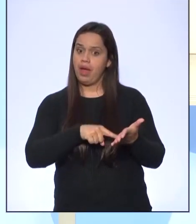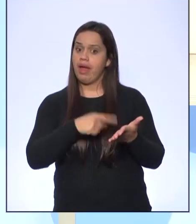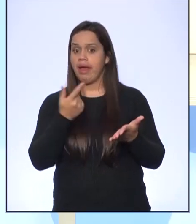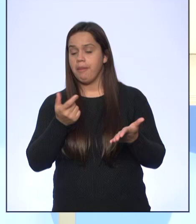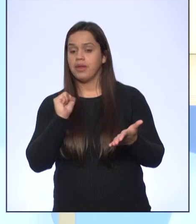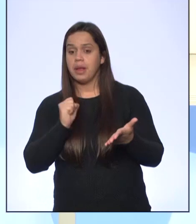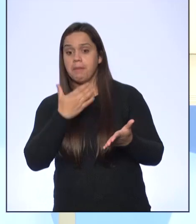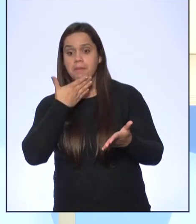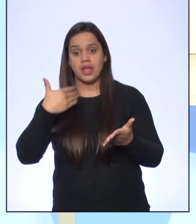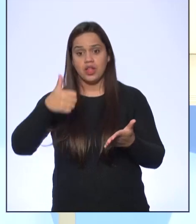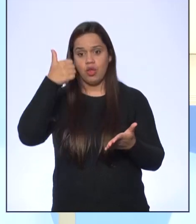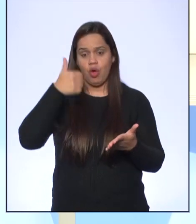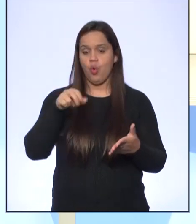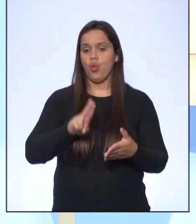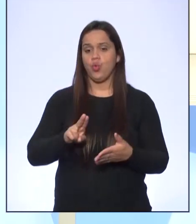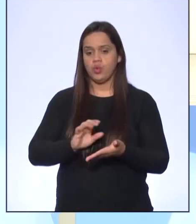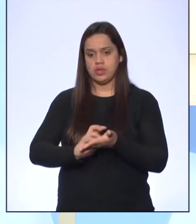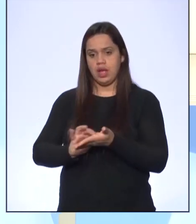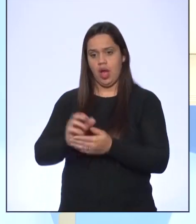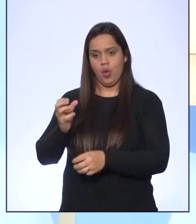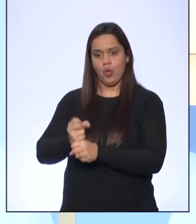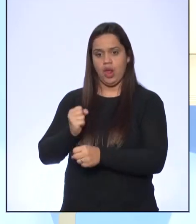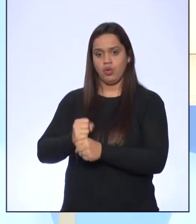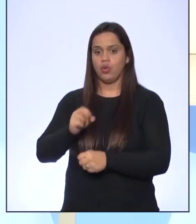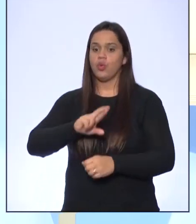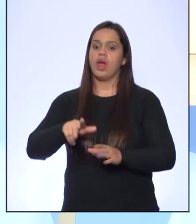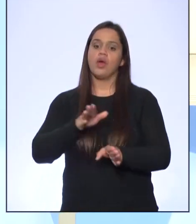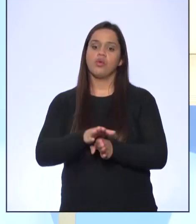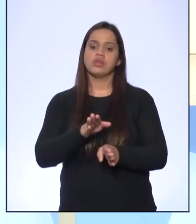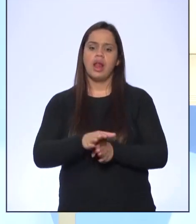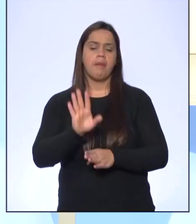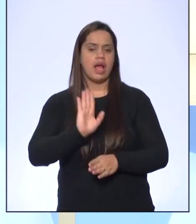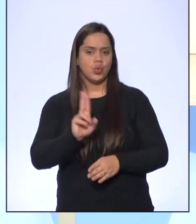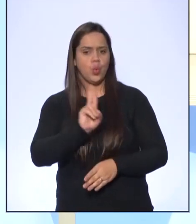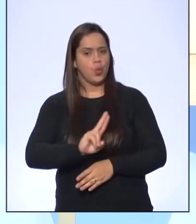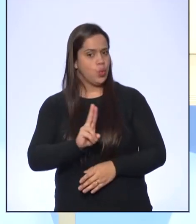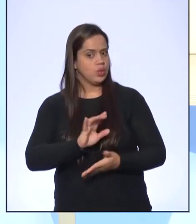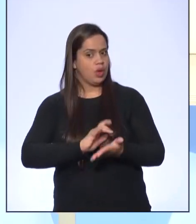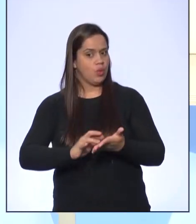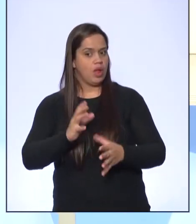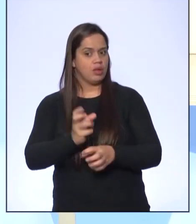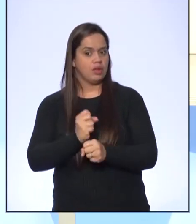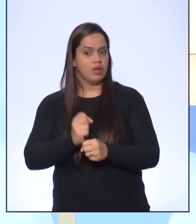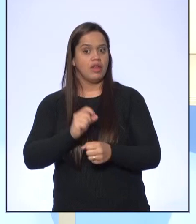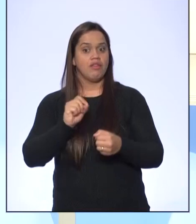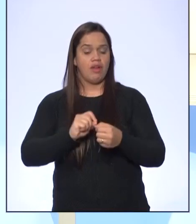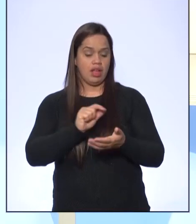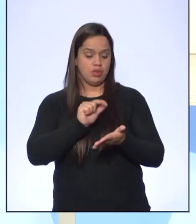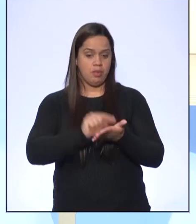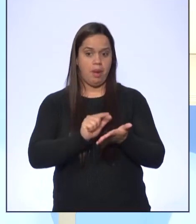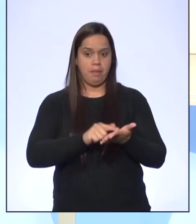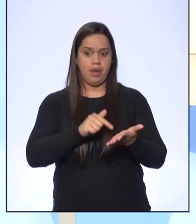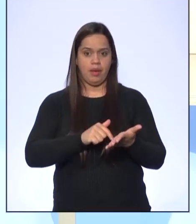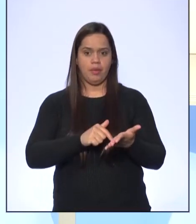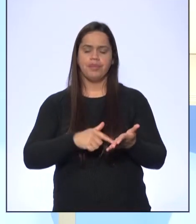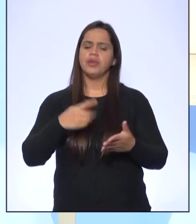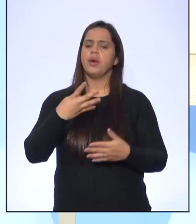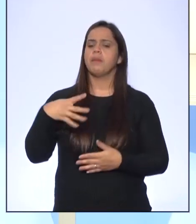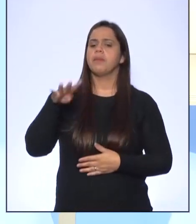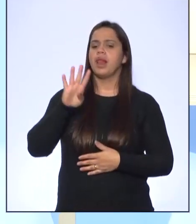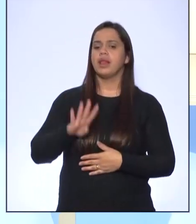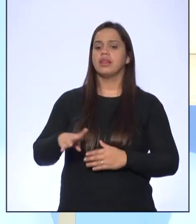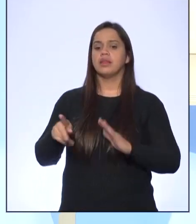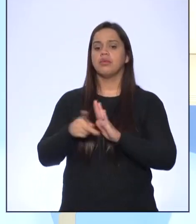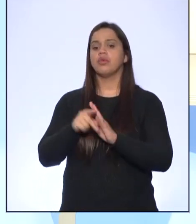uma calculadora, se for o caso, né? Não é muito aconselhável, mas usa uma calculadora, mas você faz no papel. Para que serve essa planilha